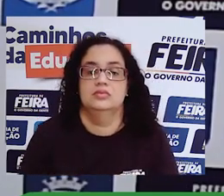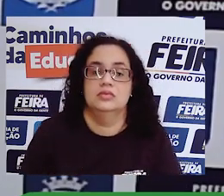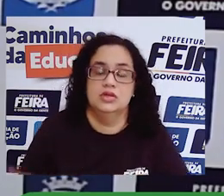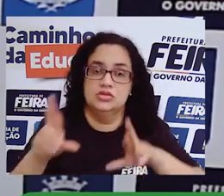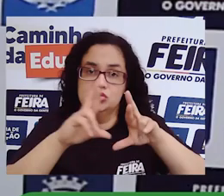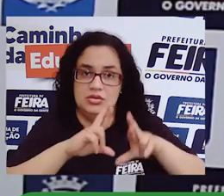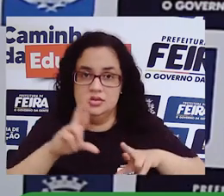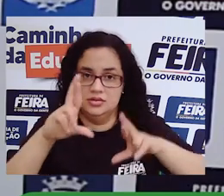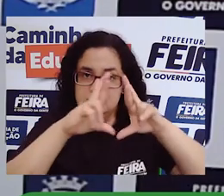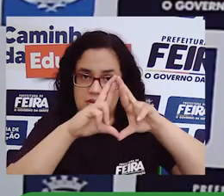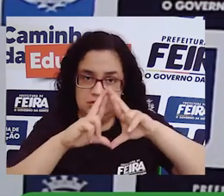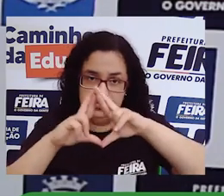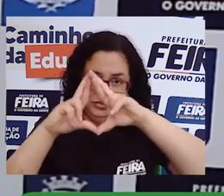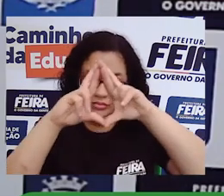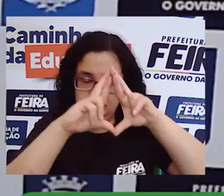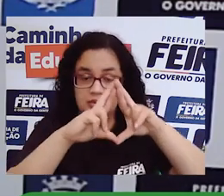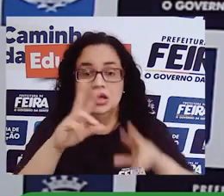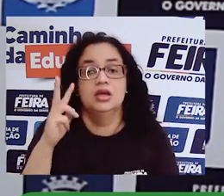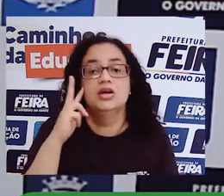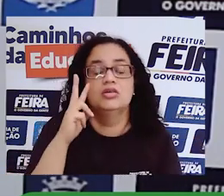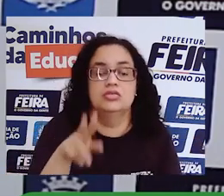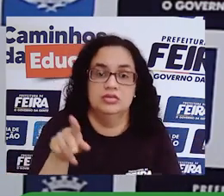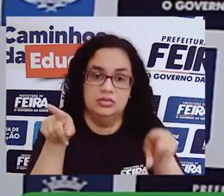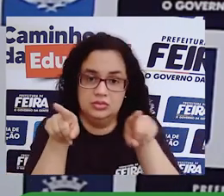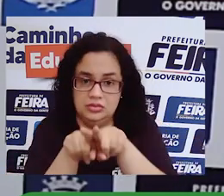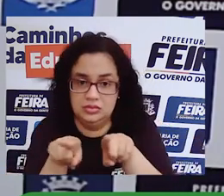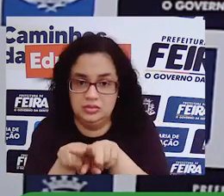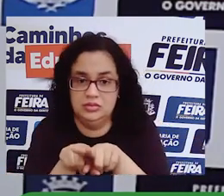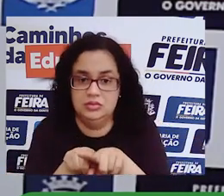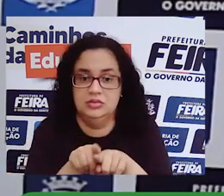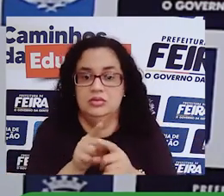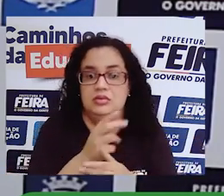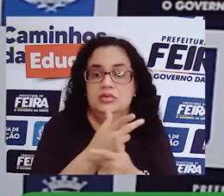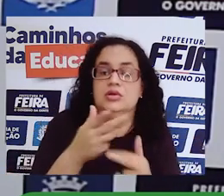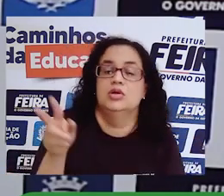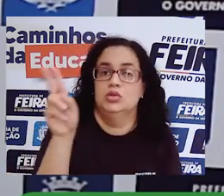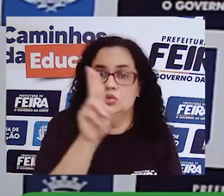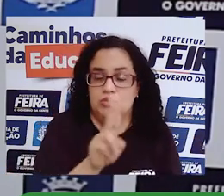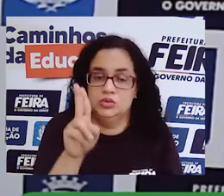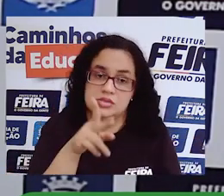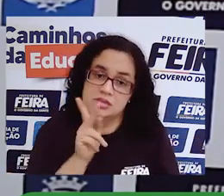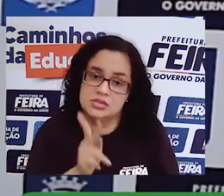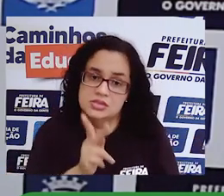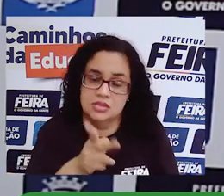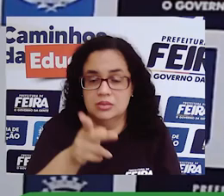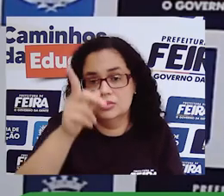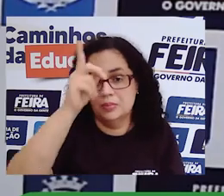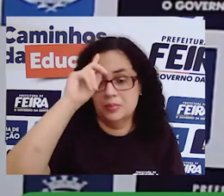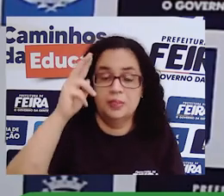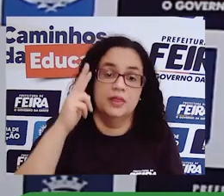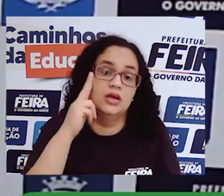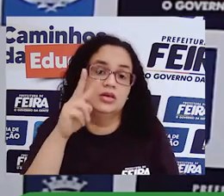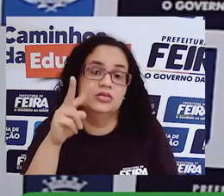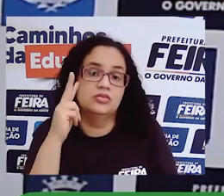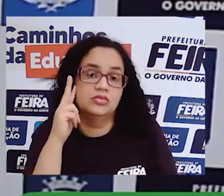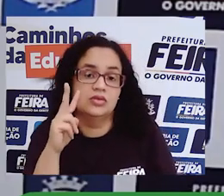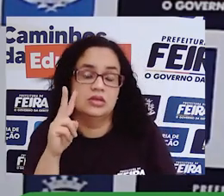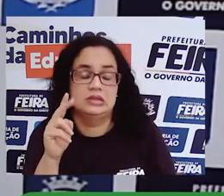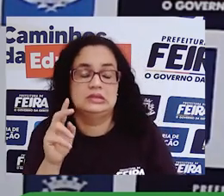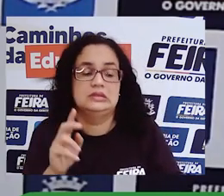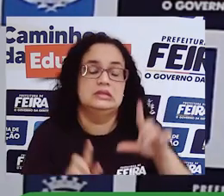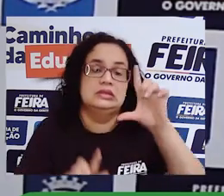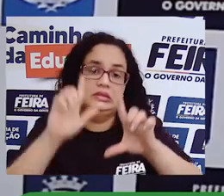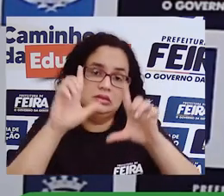reciclagem. A gente viu que esses símbolos estão no nosso cotidiano o tempo todo. A gente vê eles nos aparelhos